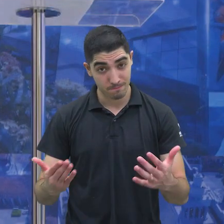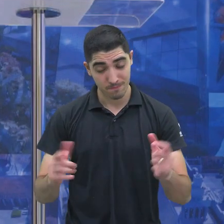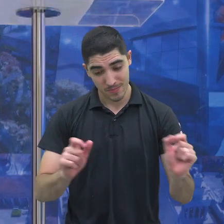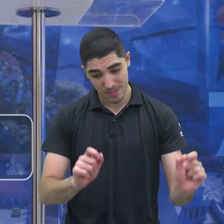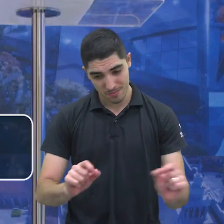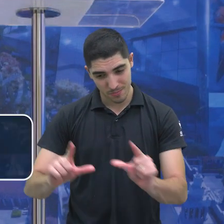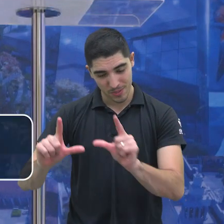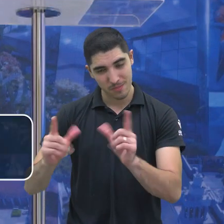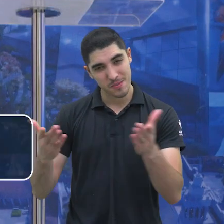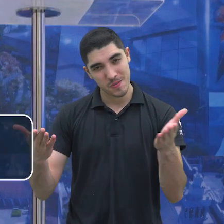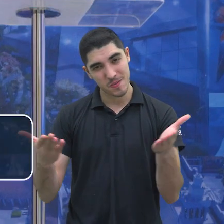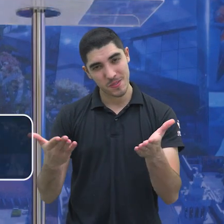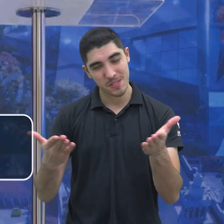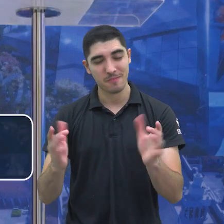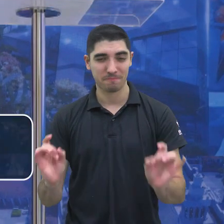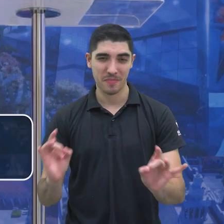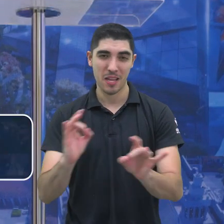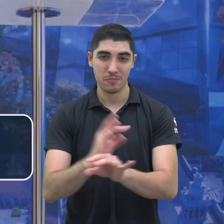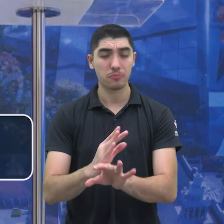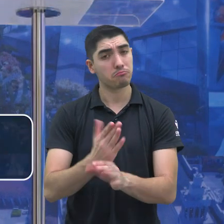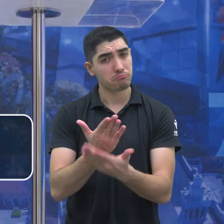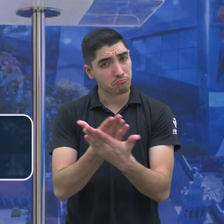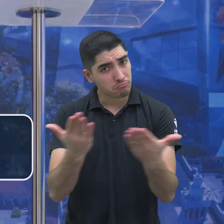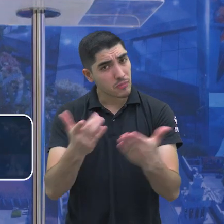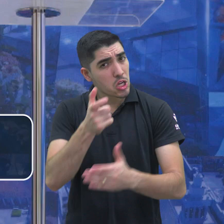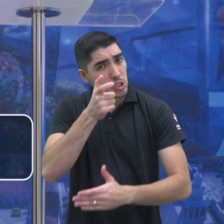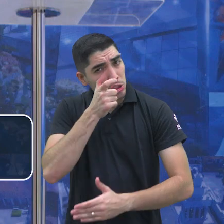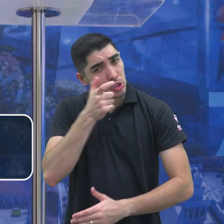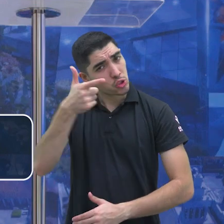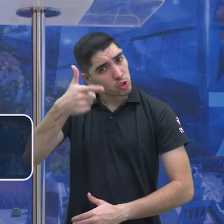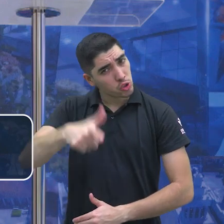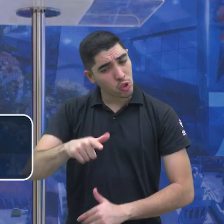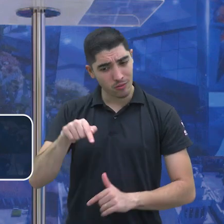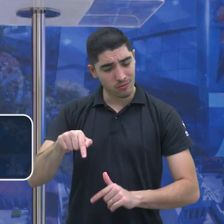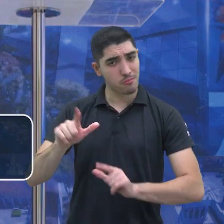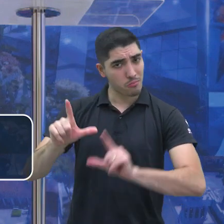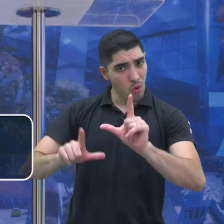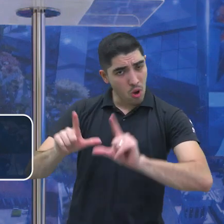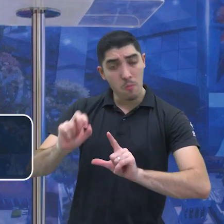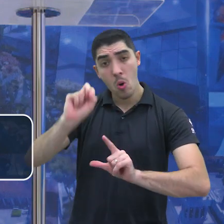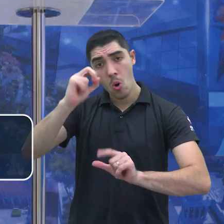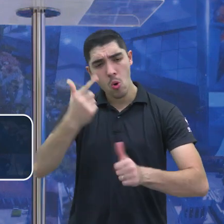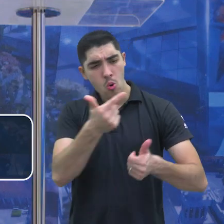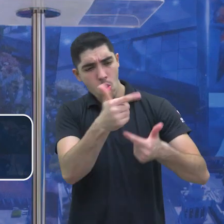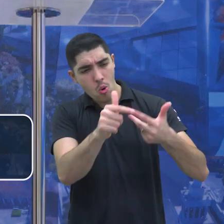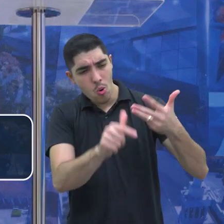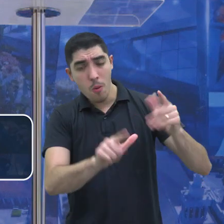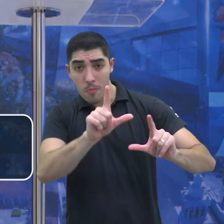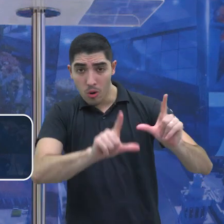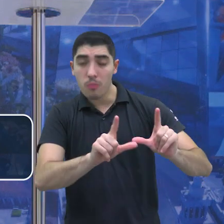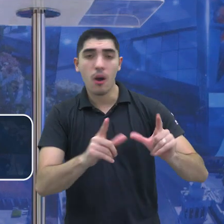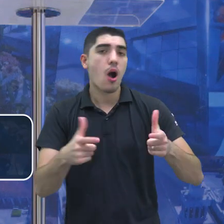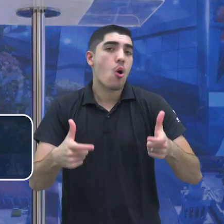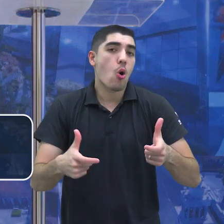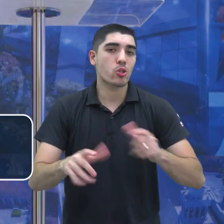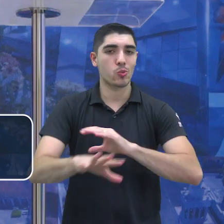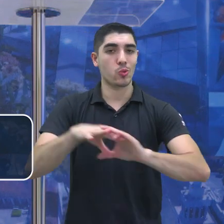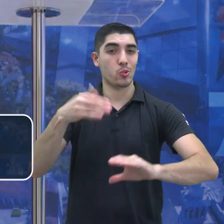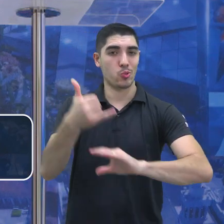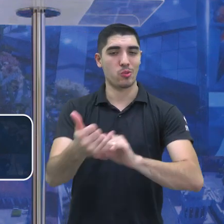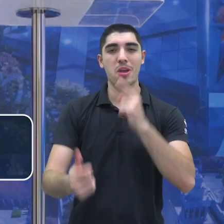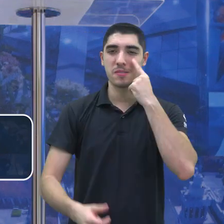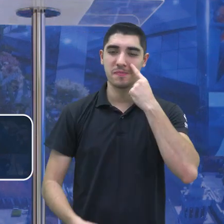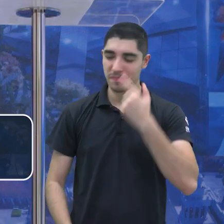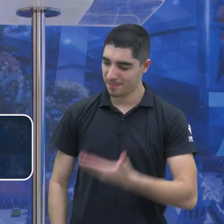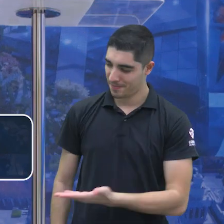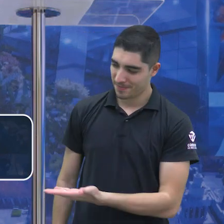Esse foi o Ação Parlamentar de hoje. Você pode rever essa edição e toda a programação da TV Câmara no YouTube, em TV